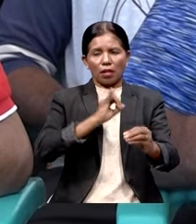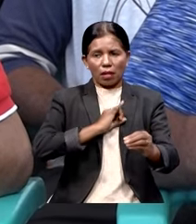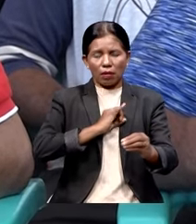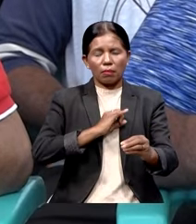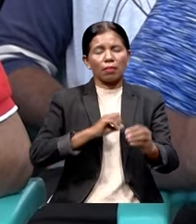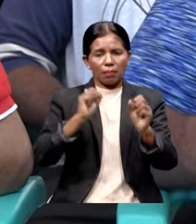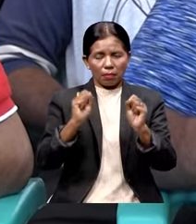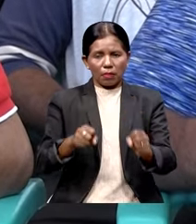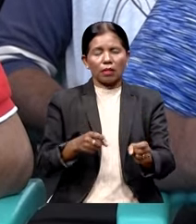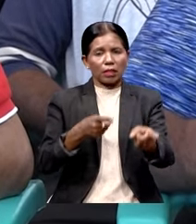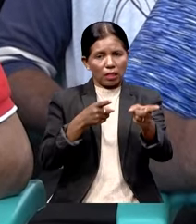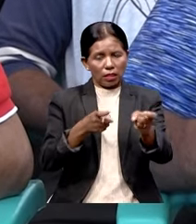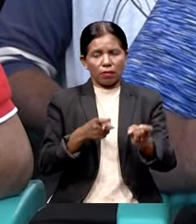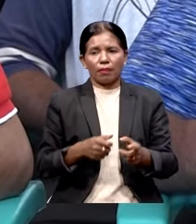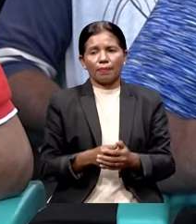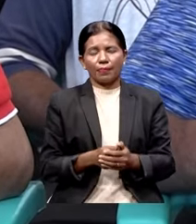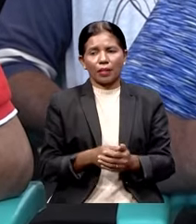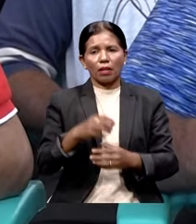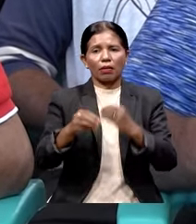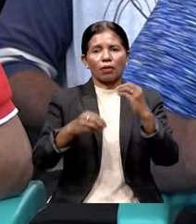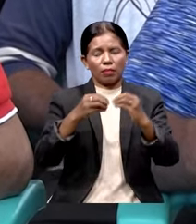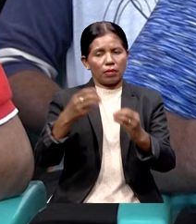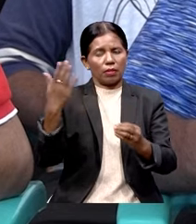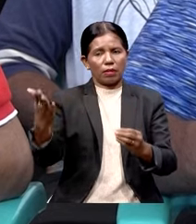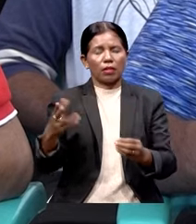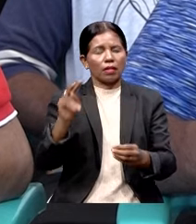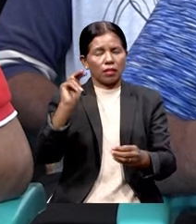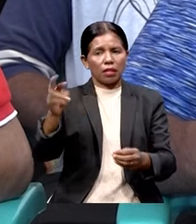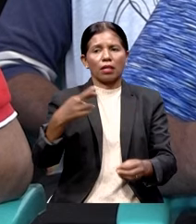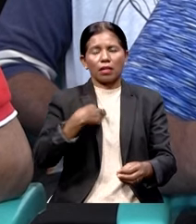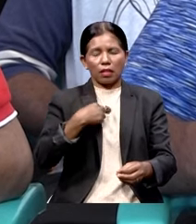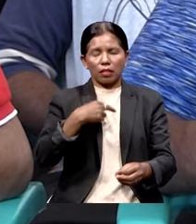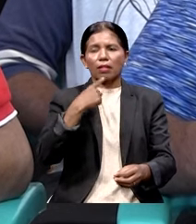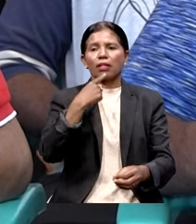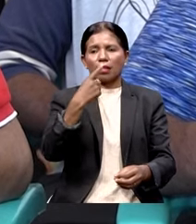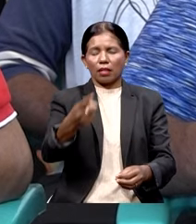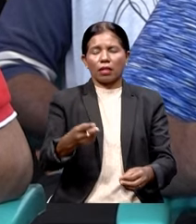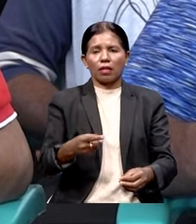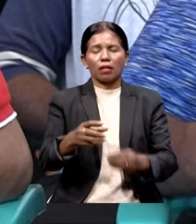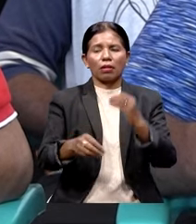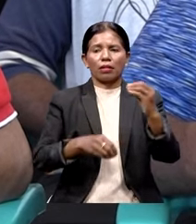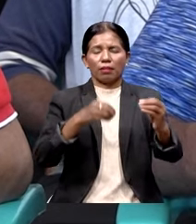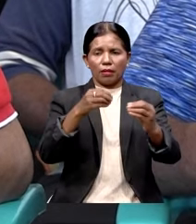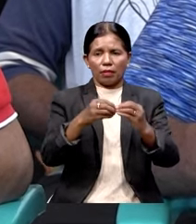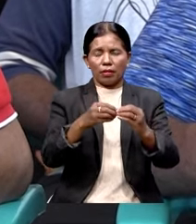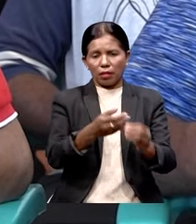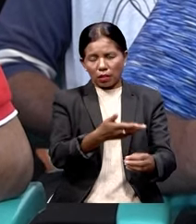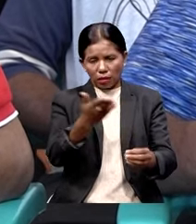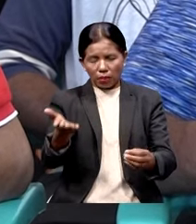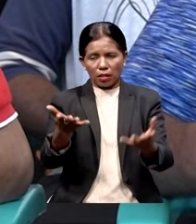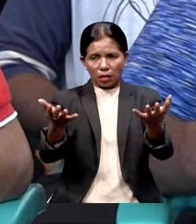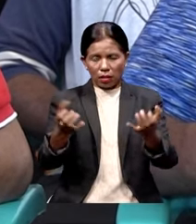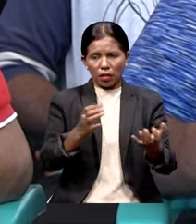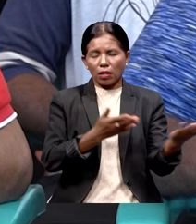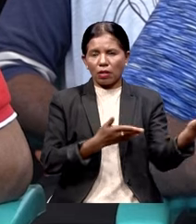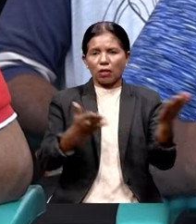tiro? Além de não é racista, mas até tem. Cata, e te vou tacar a clore